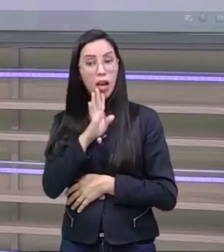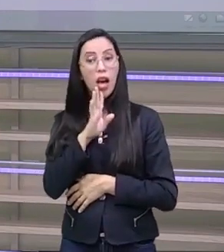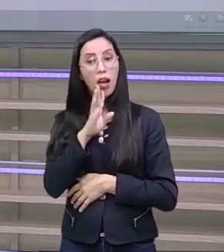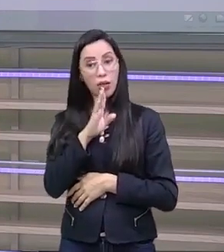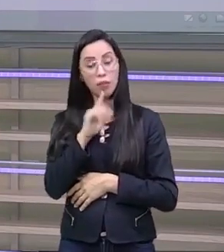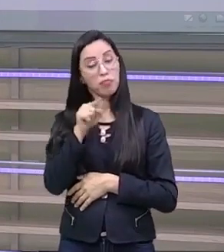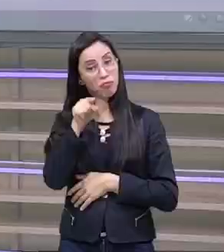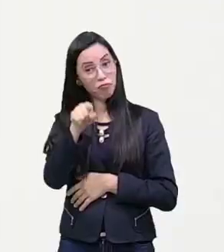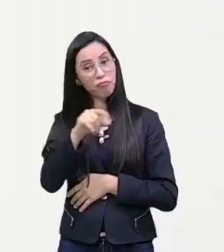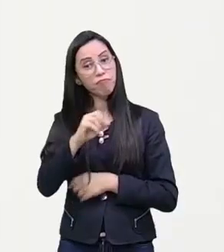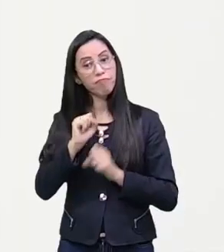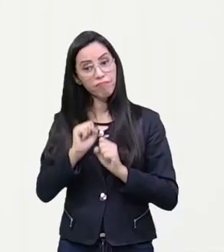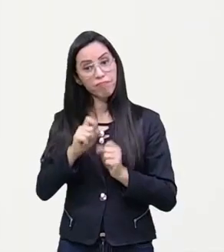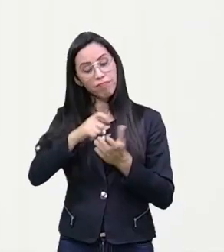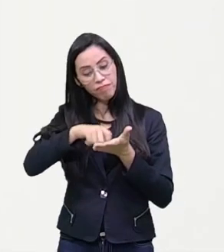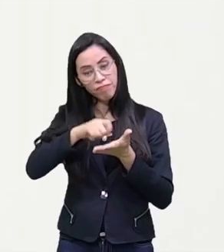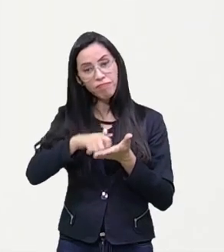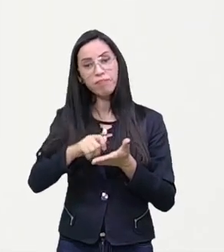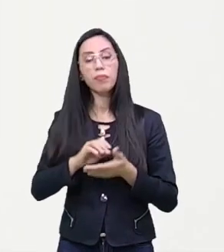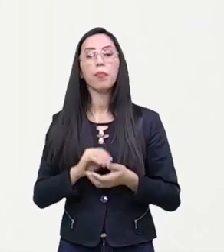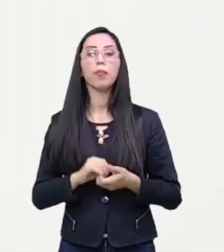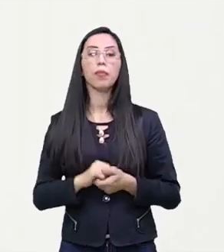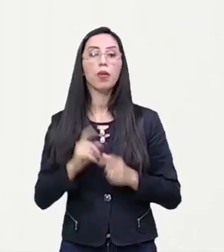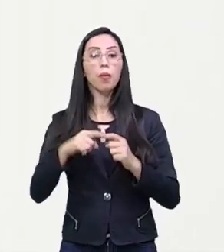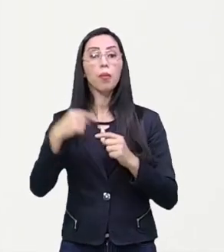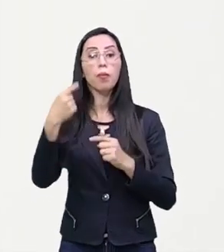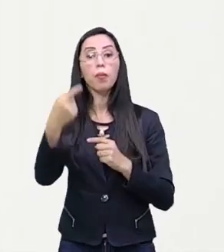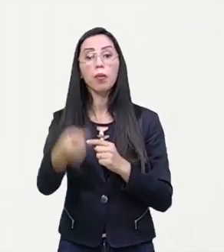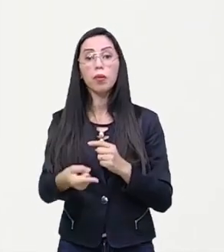escrever bastante, não é? Vamos para o próximo?